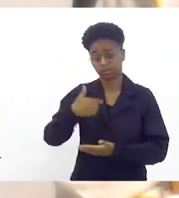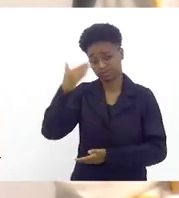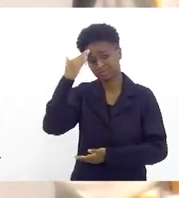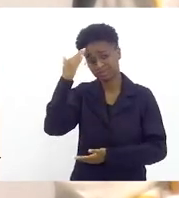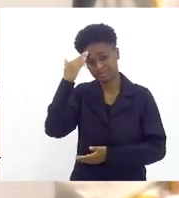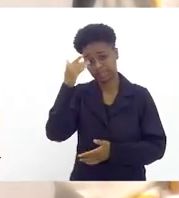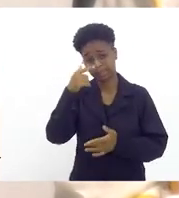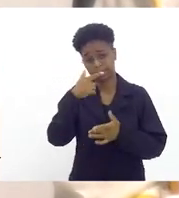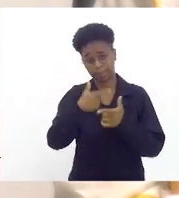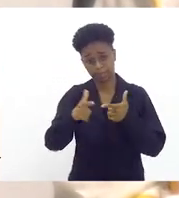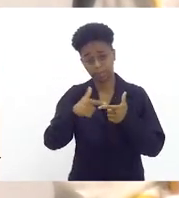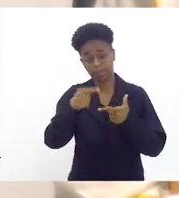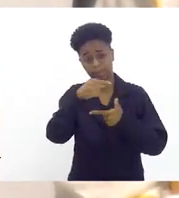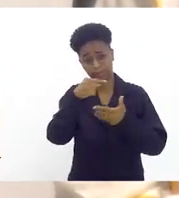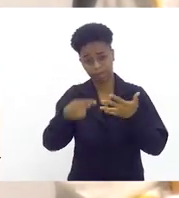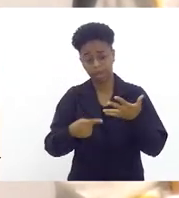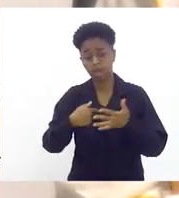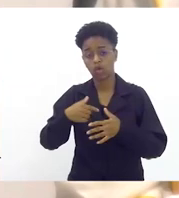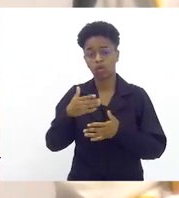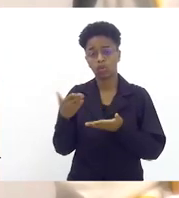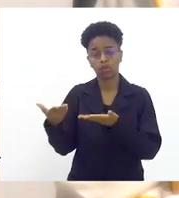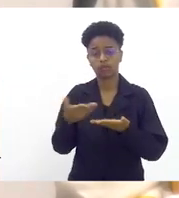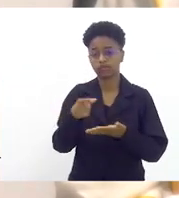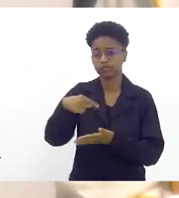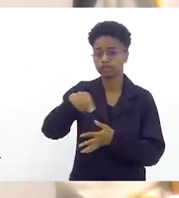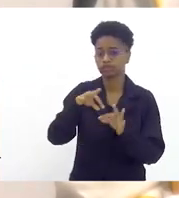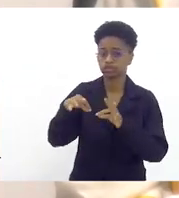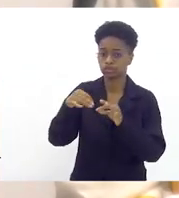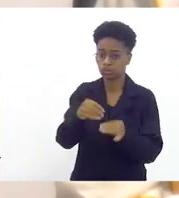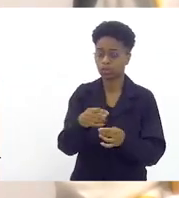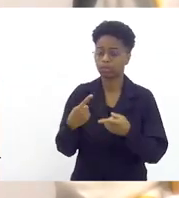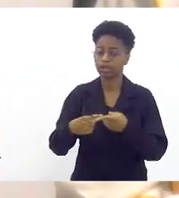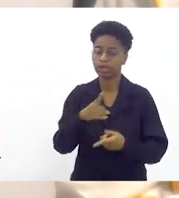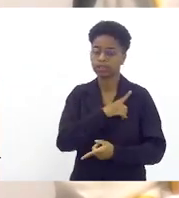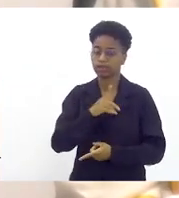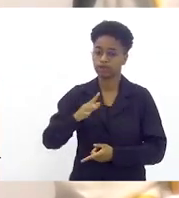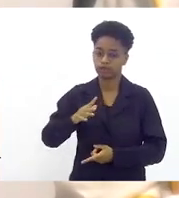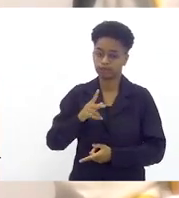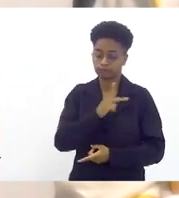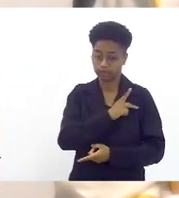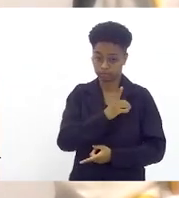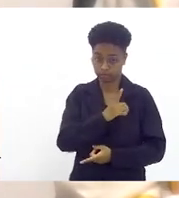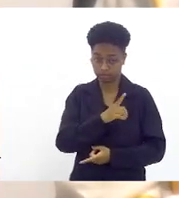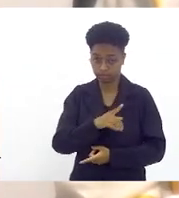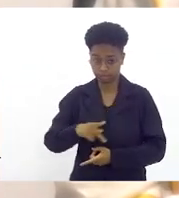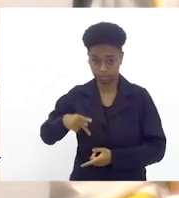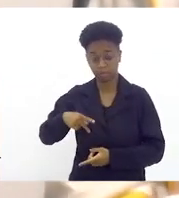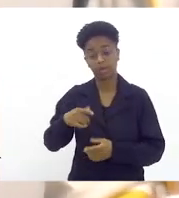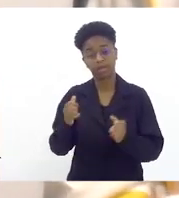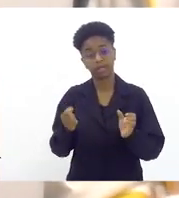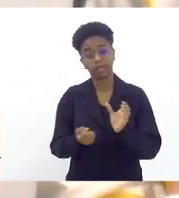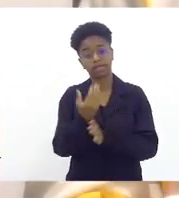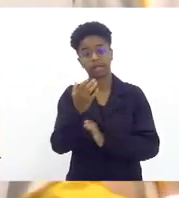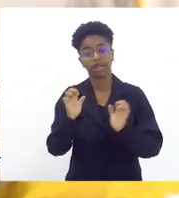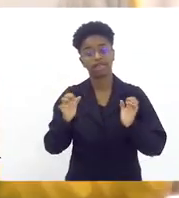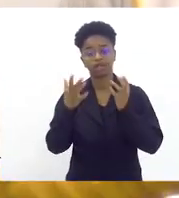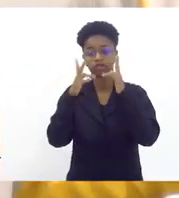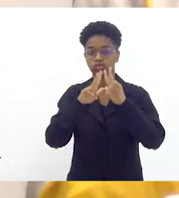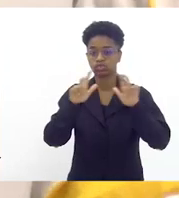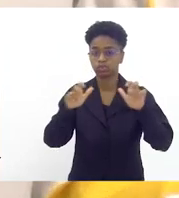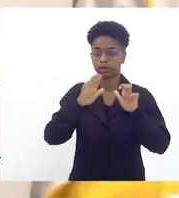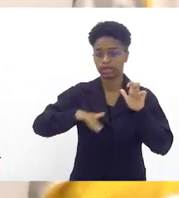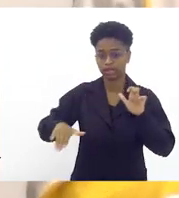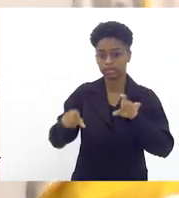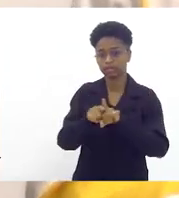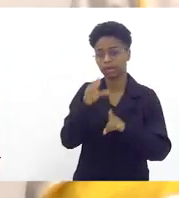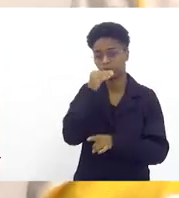problemática, eu faço convite aqui a todos. A Defensoria Pública vai promover um evento no dia 2 de junho sobre crianças e adolescentes trans. Acho